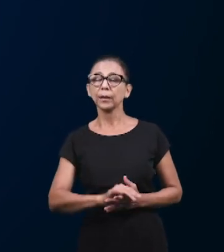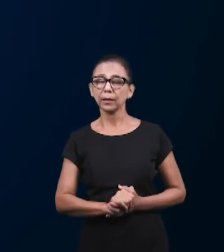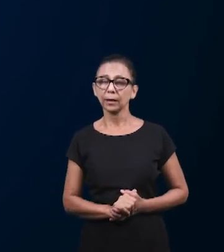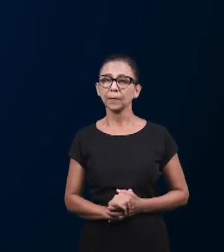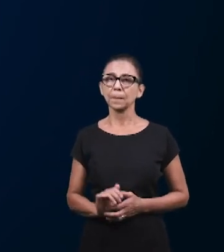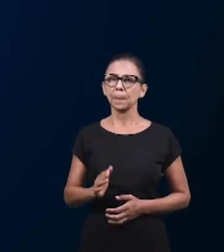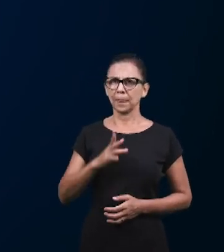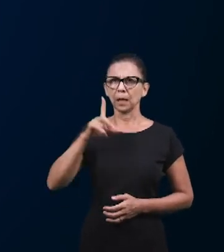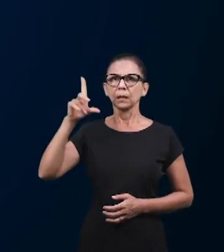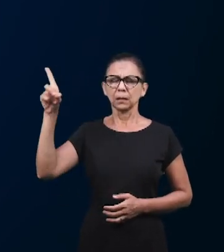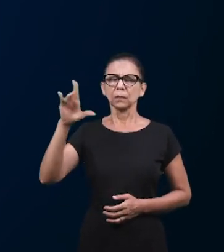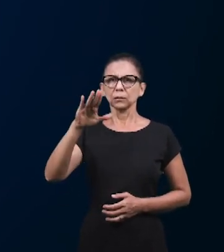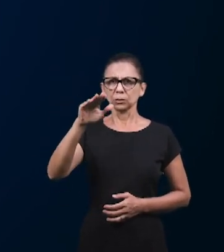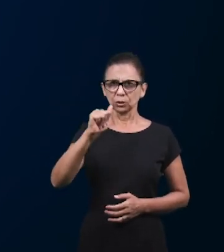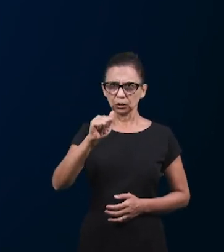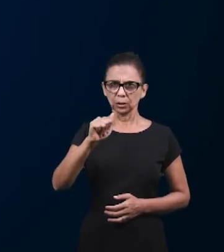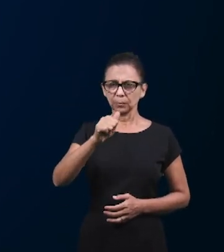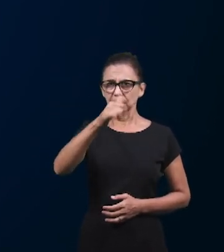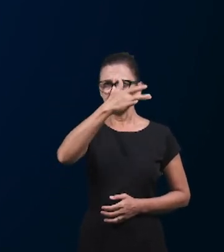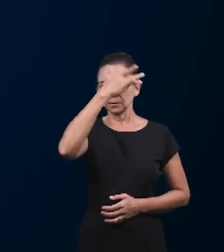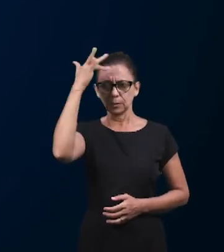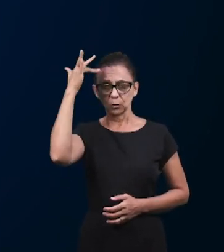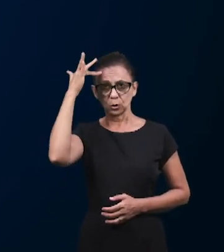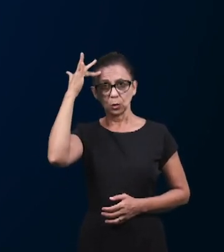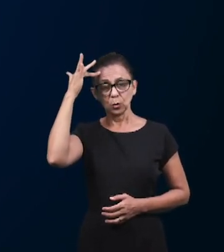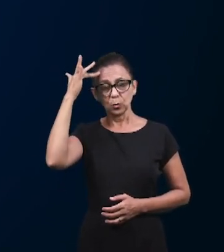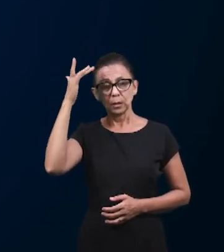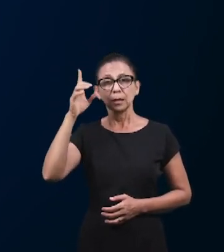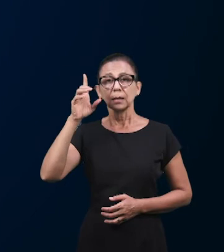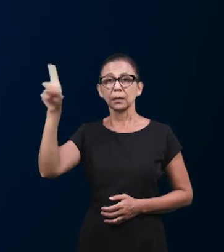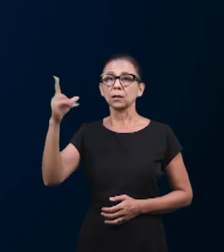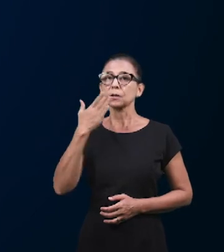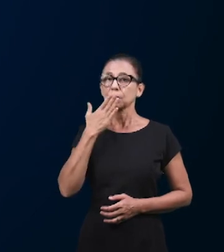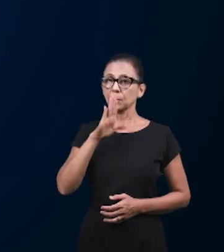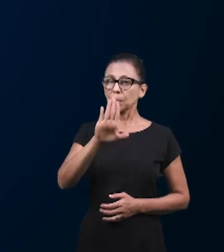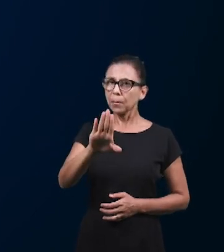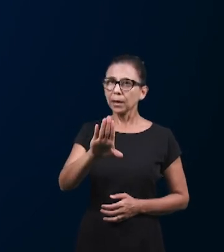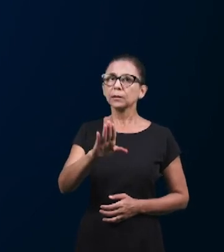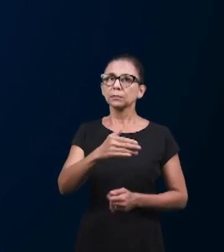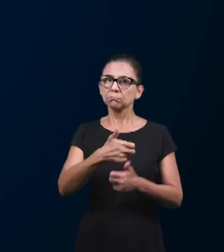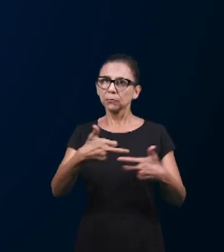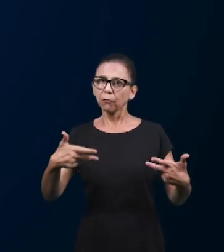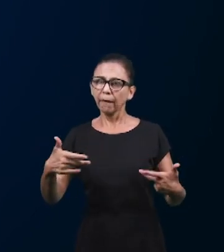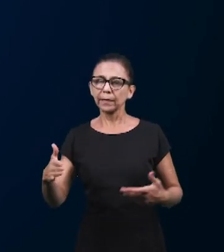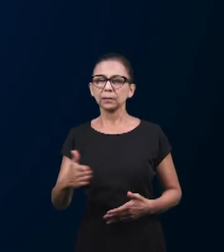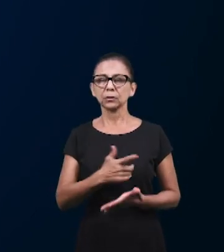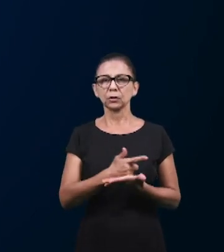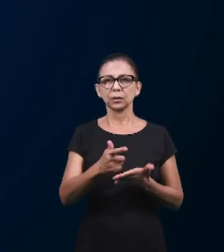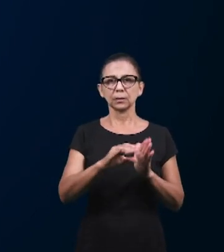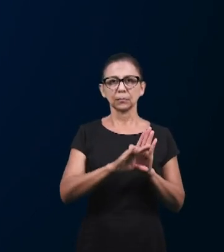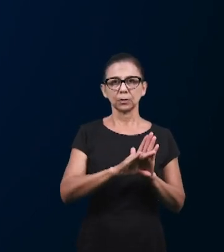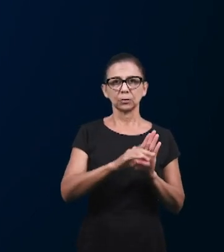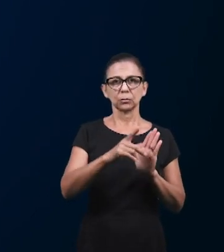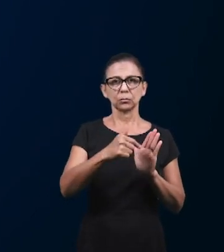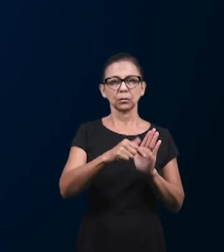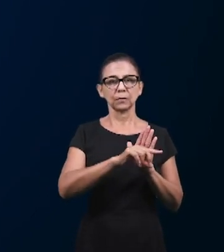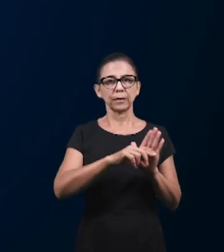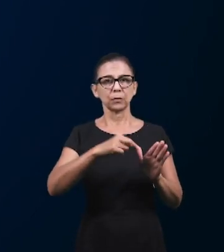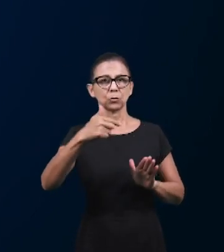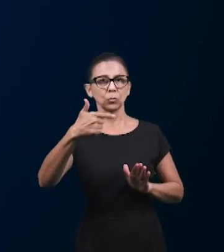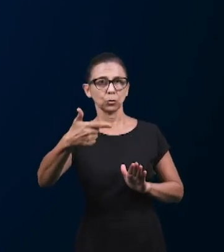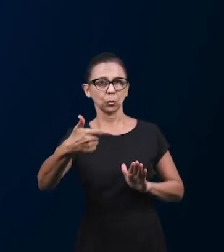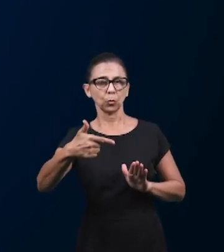Ele faz promessas. Assim foi na vida de Abraão. Gênesis, capítulo 12, verso 2.